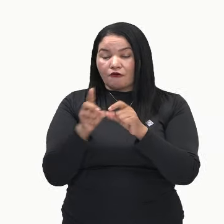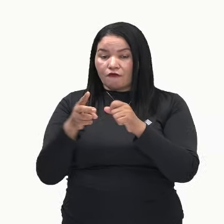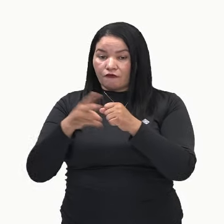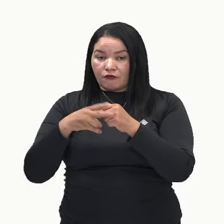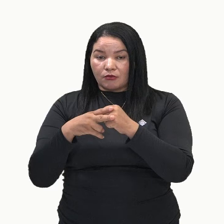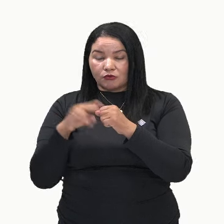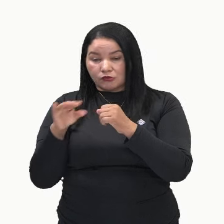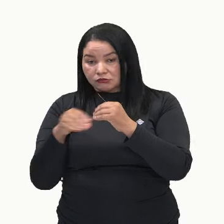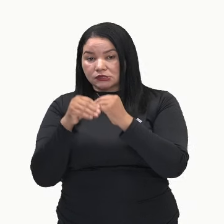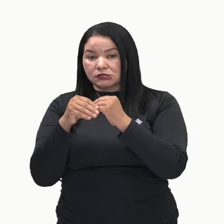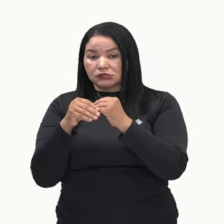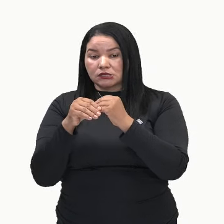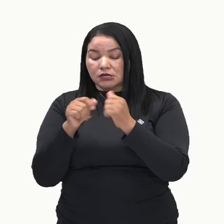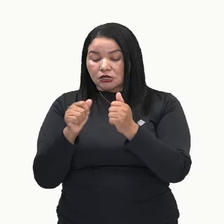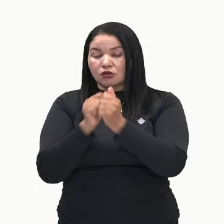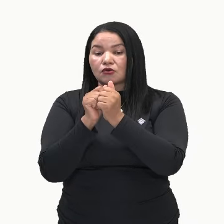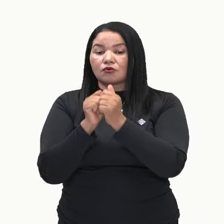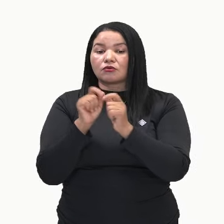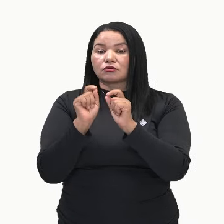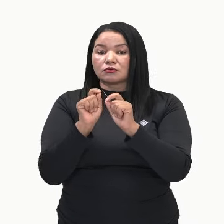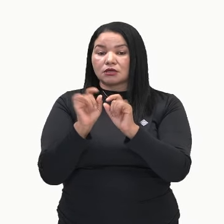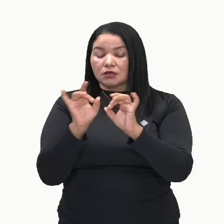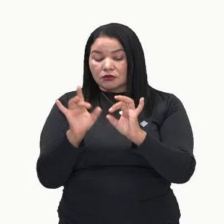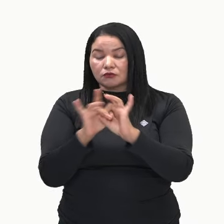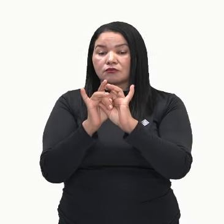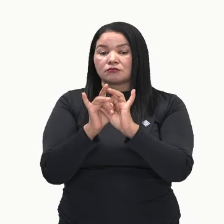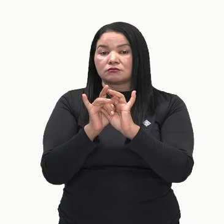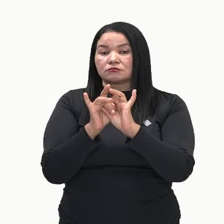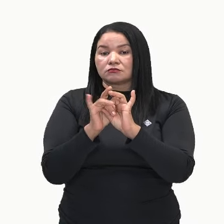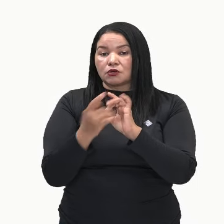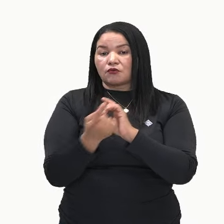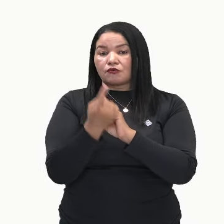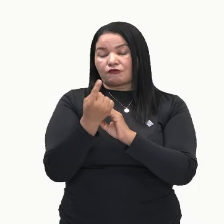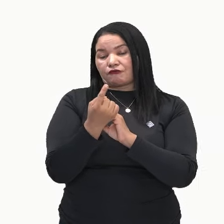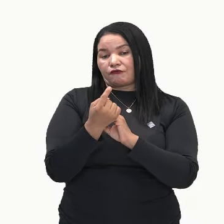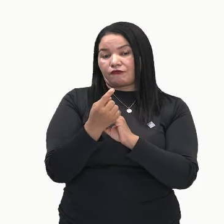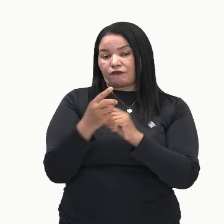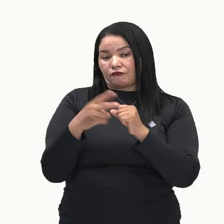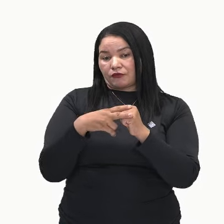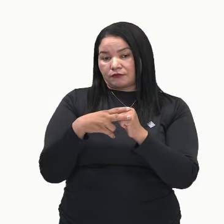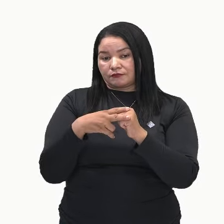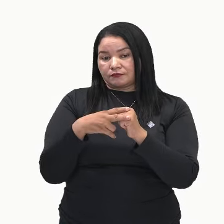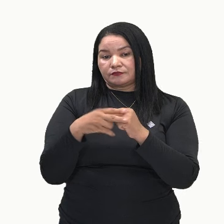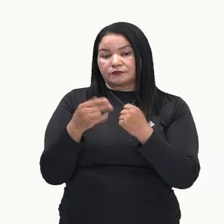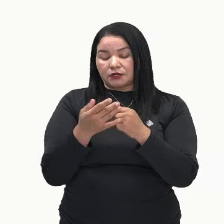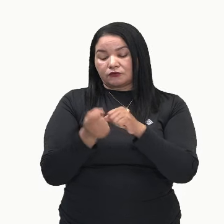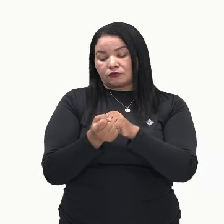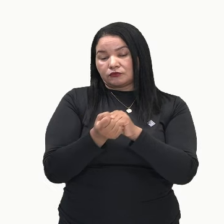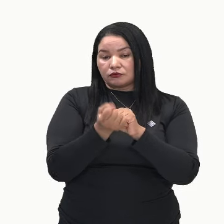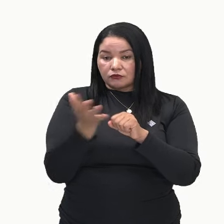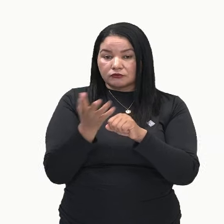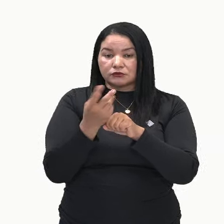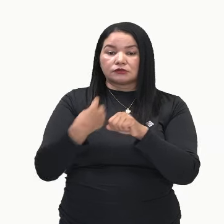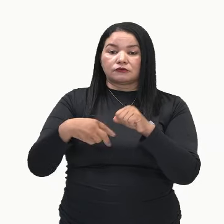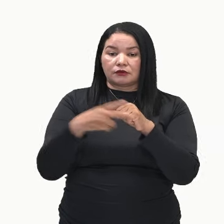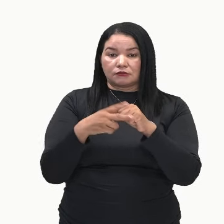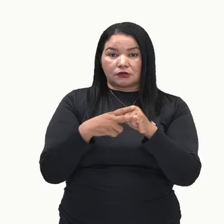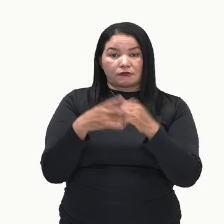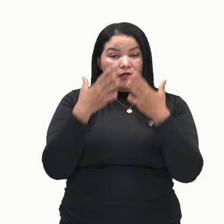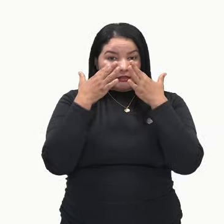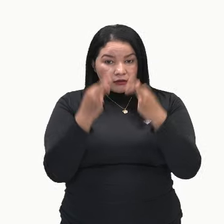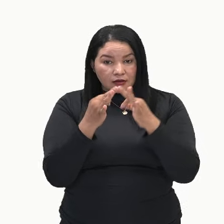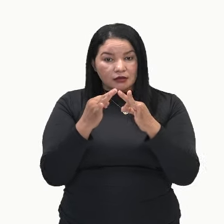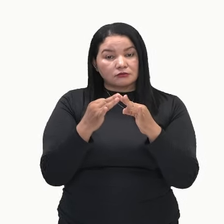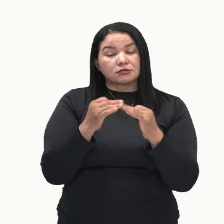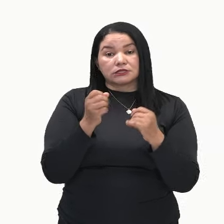auxiliar. Eles servem como se fosse apenas um verbo, tá? Então eu só tenho uma oração. Sempre atentos para quando eu tenho um